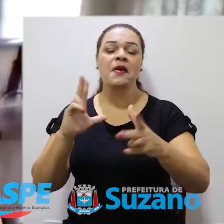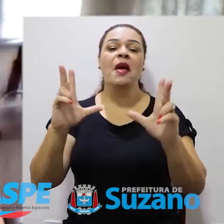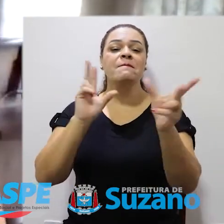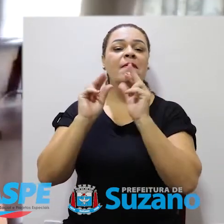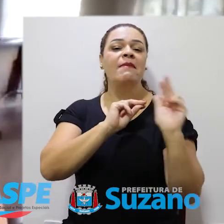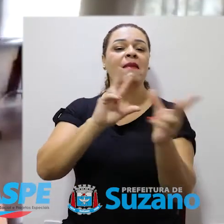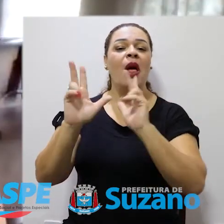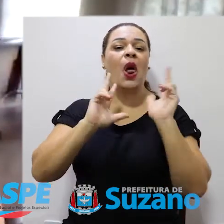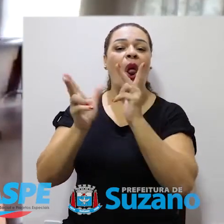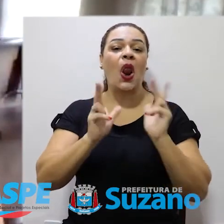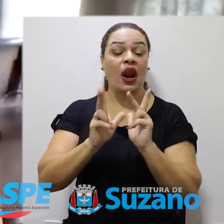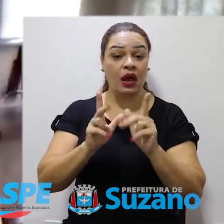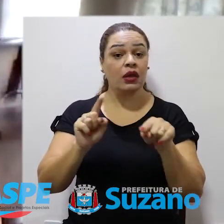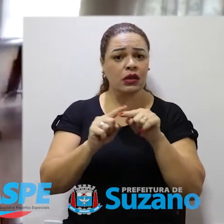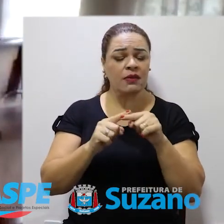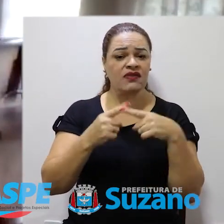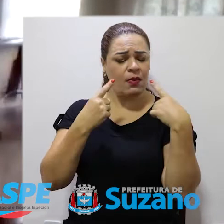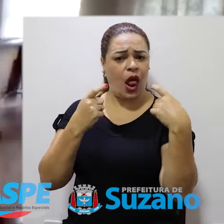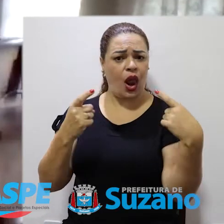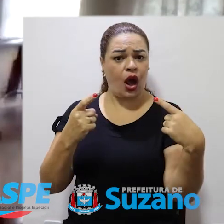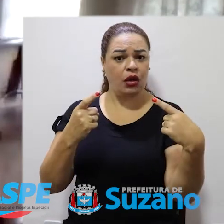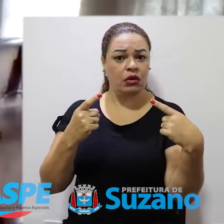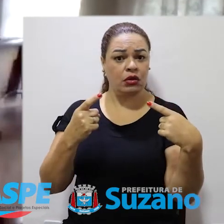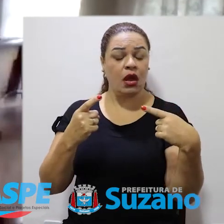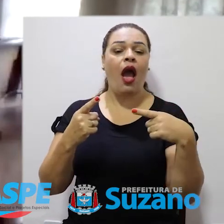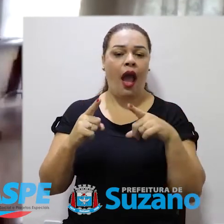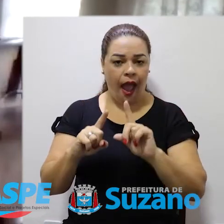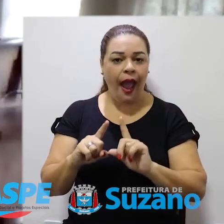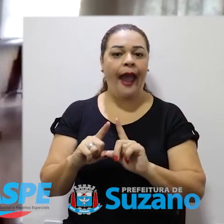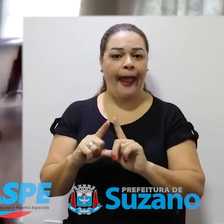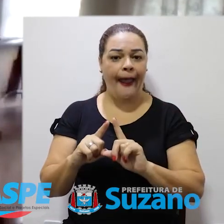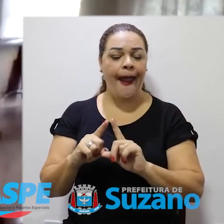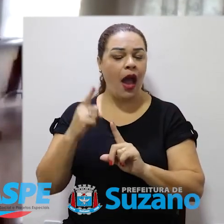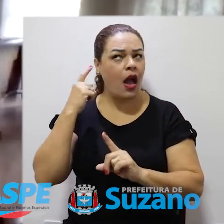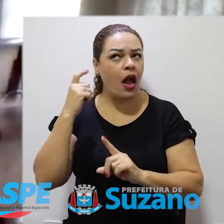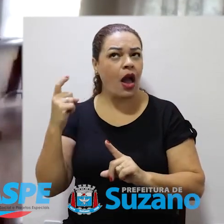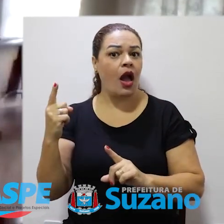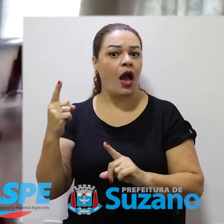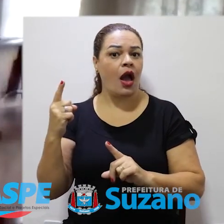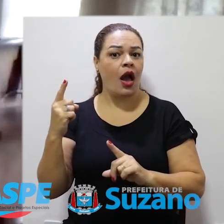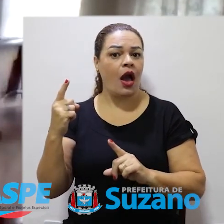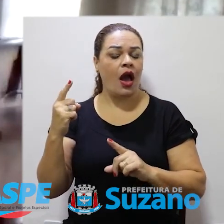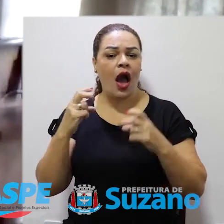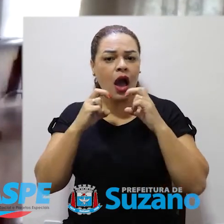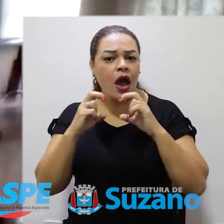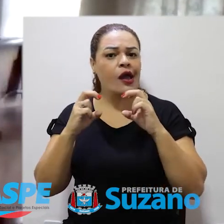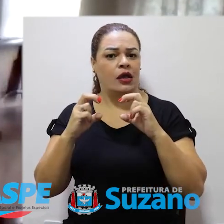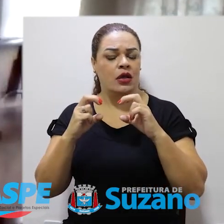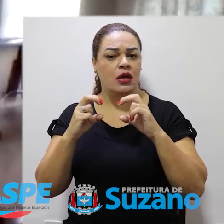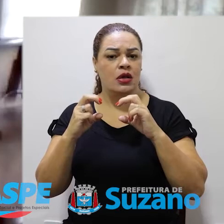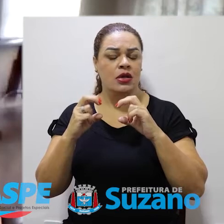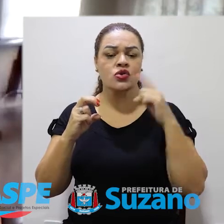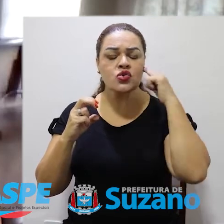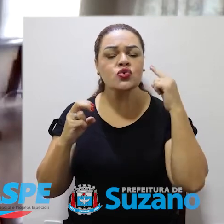vezes elas emitem som. Uma outra coisa que é importante de vocês saberem, surdo oraliza, né? Quando o surdo emite som, a gente fala que ele